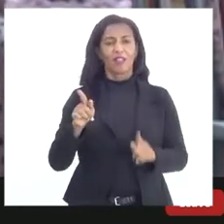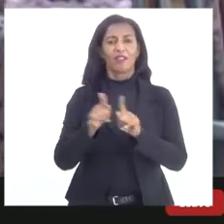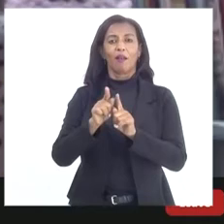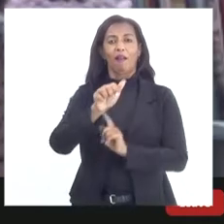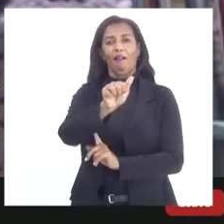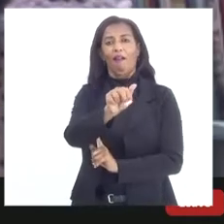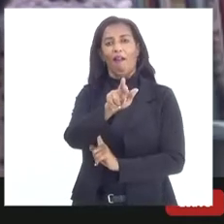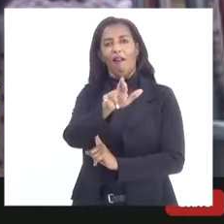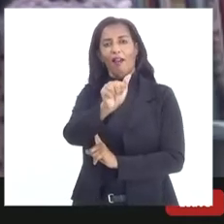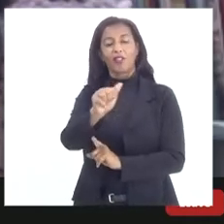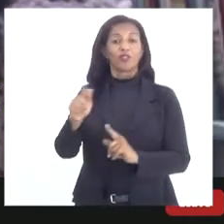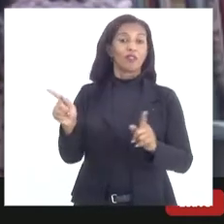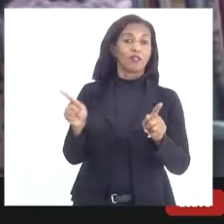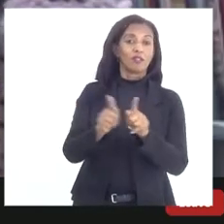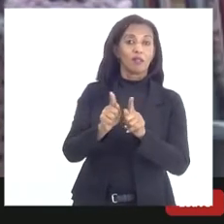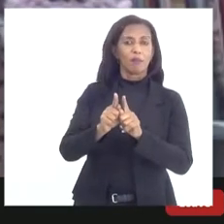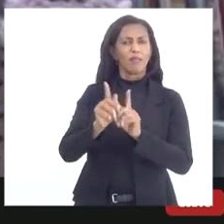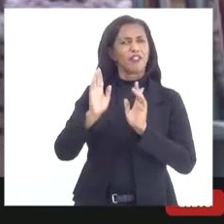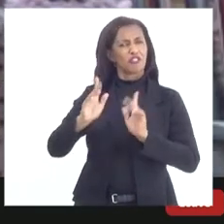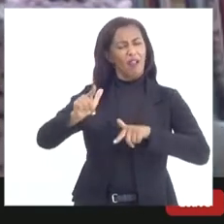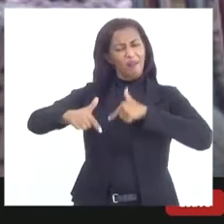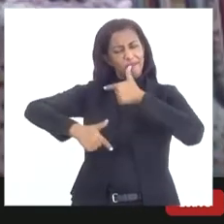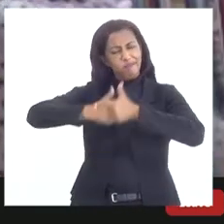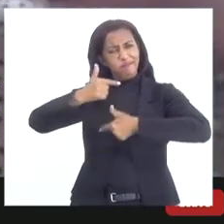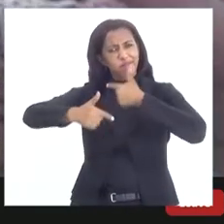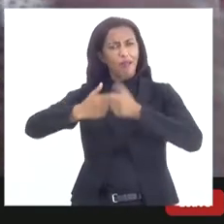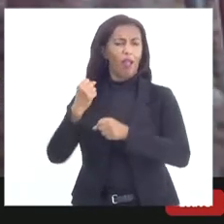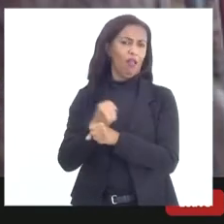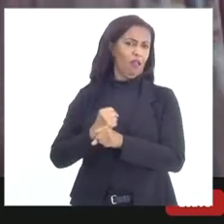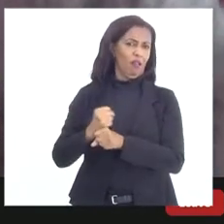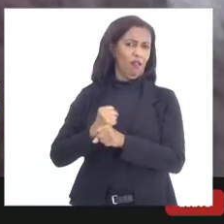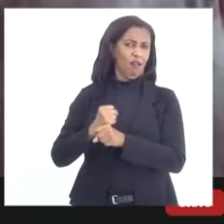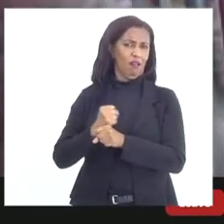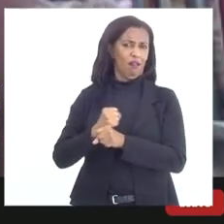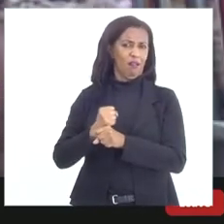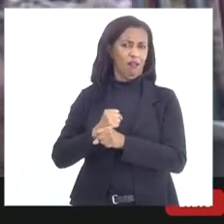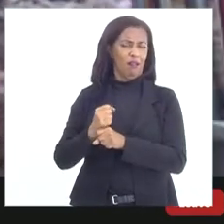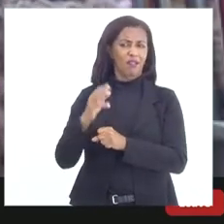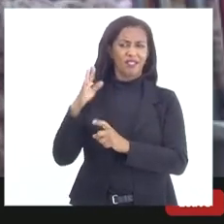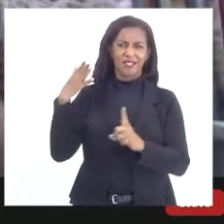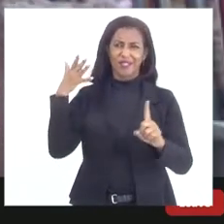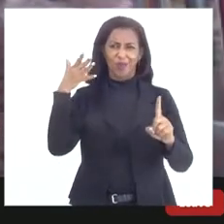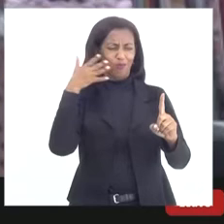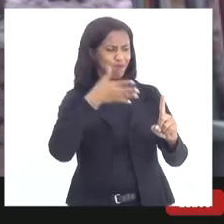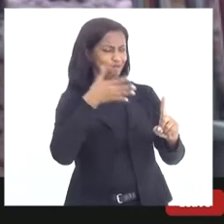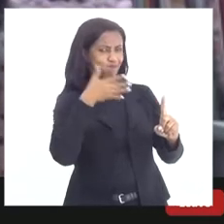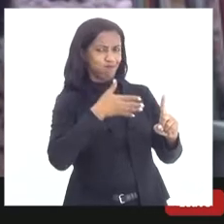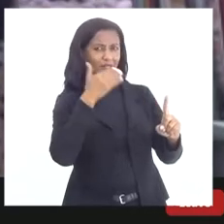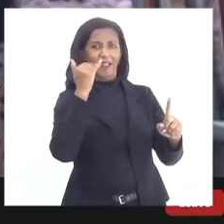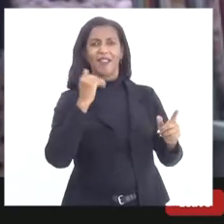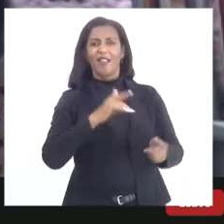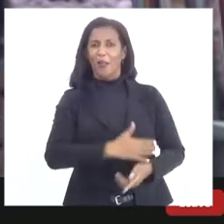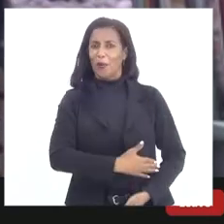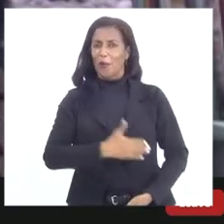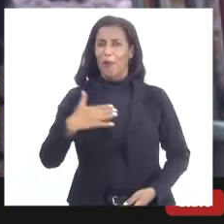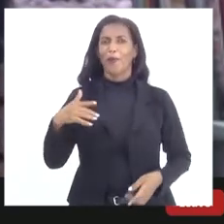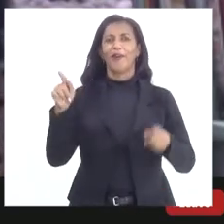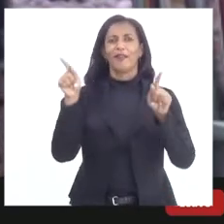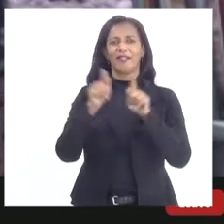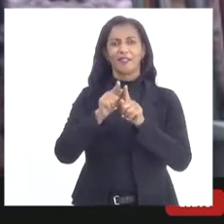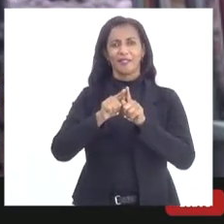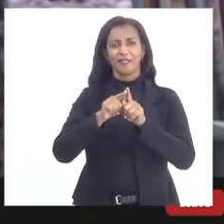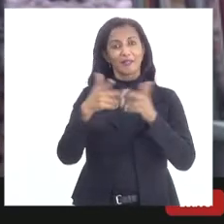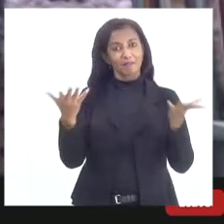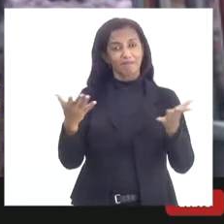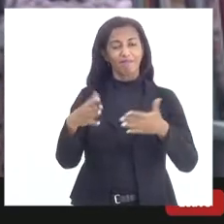Nunes, né, que já estão nessa luta também há muitos anos, né, e são referências. É uma honra também aqui saudar os